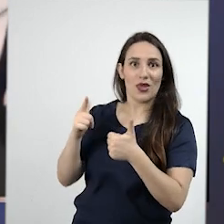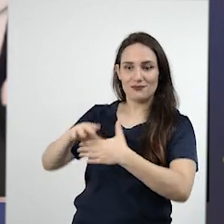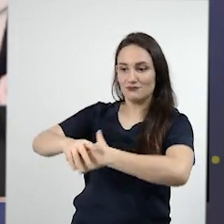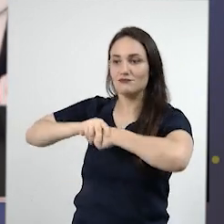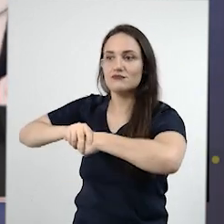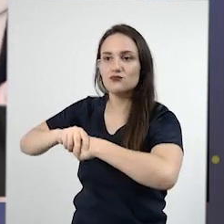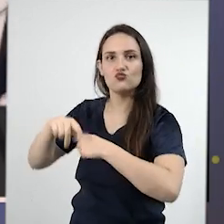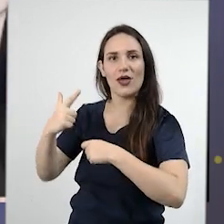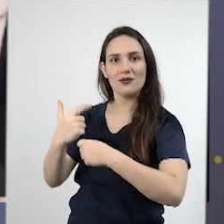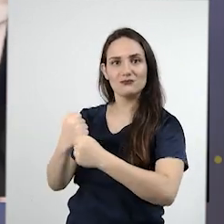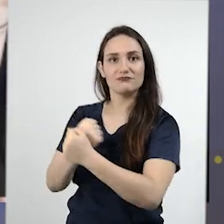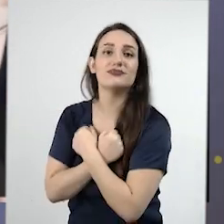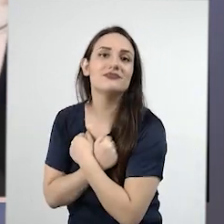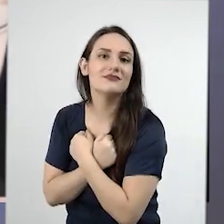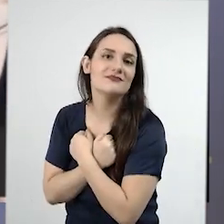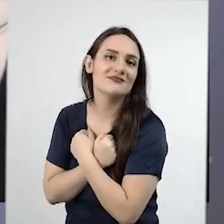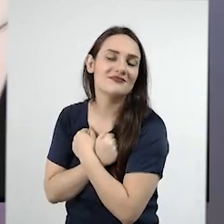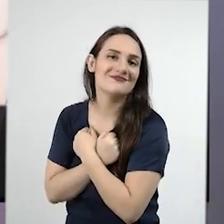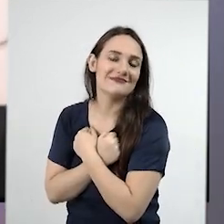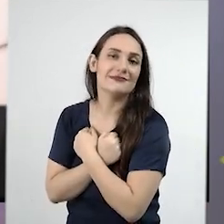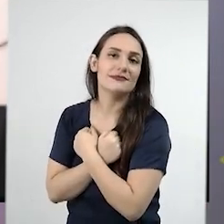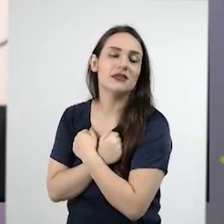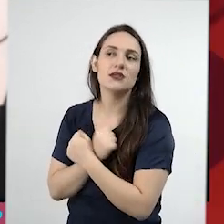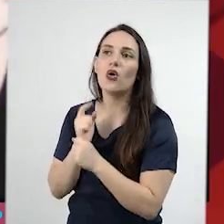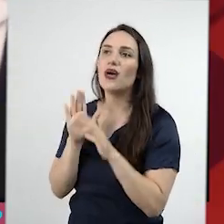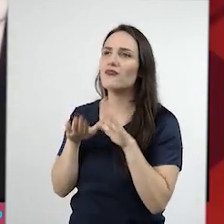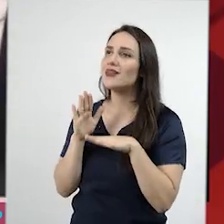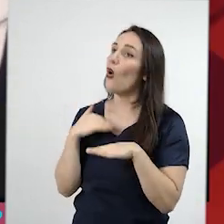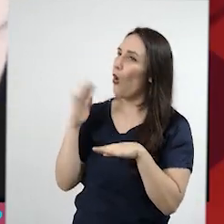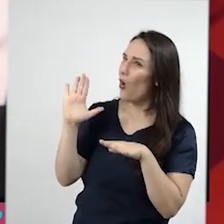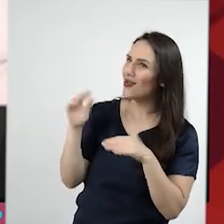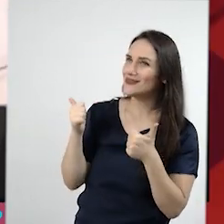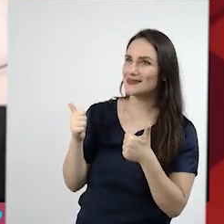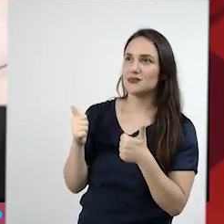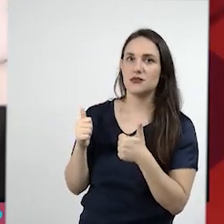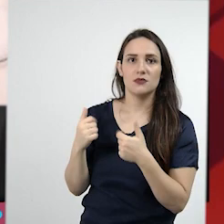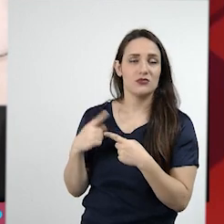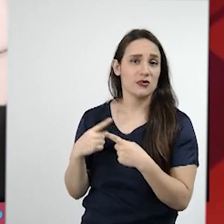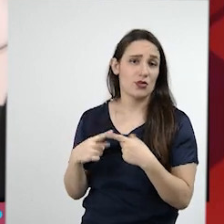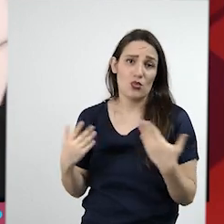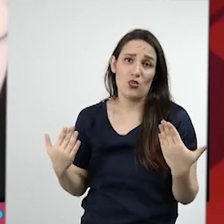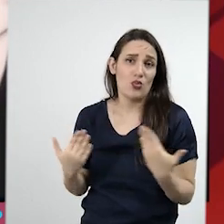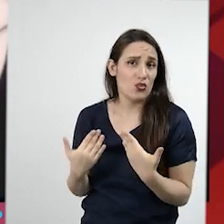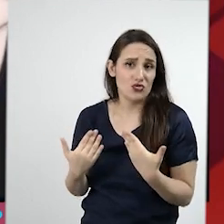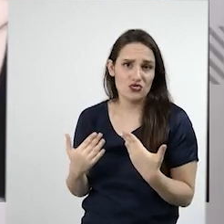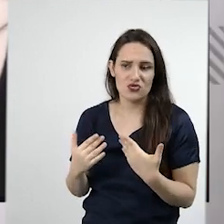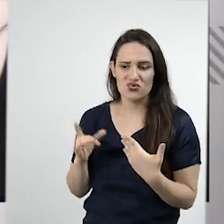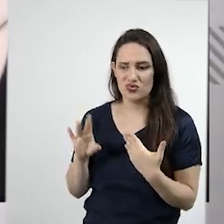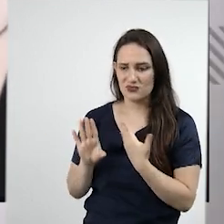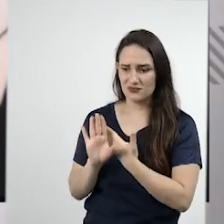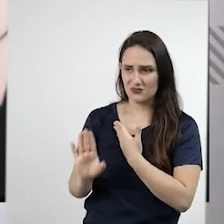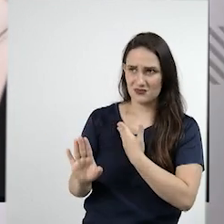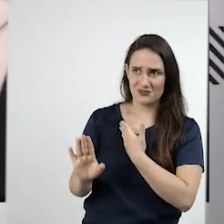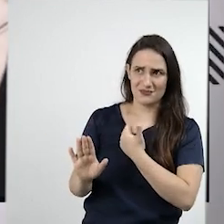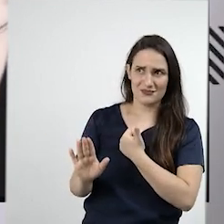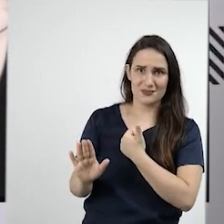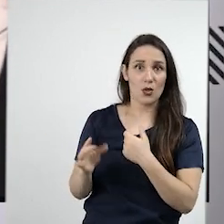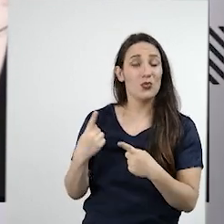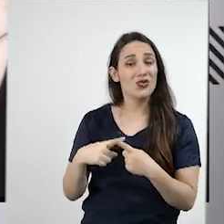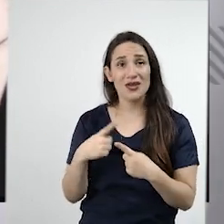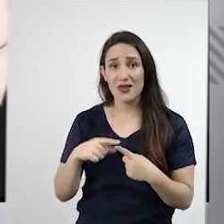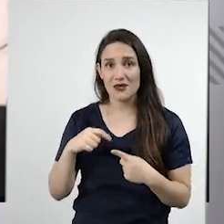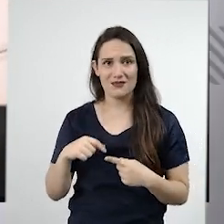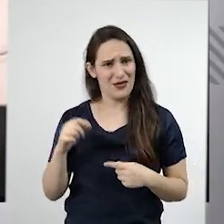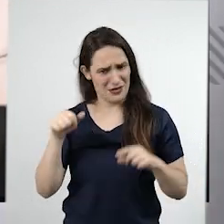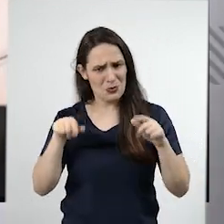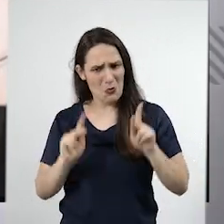nosso comportamento, no como nós vamos nos relacionar, como que a gente cumprimenta as pessoas agora. Né? Ainda mais para o brasileiro,